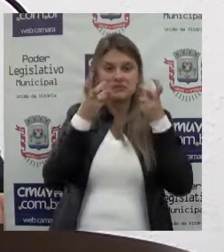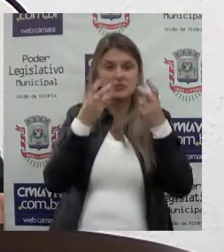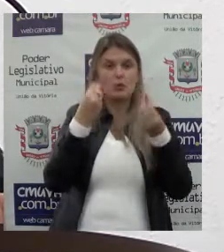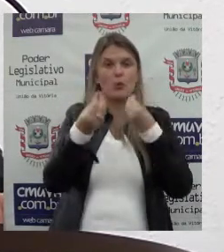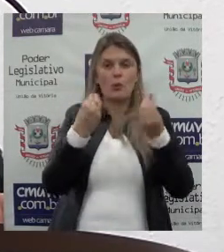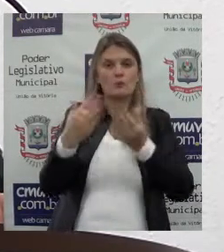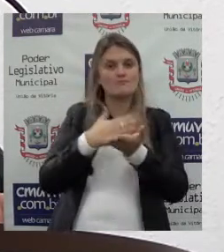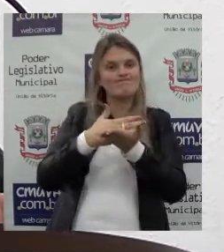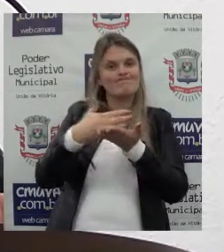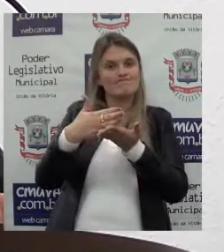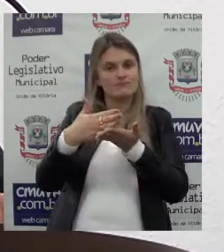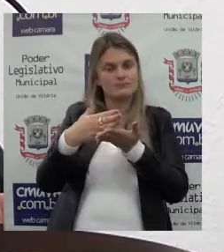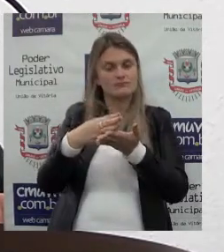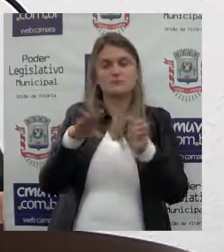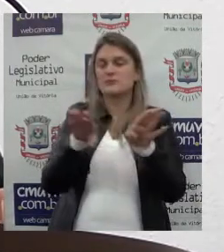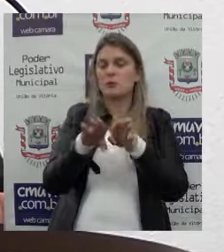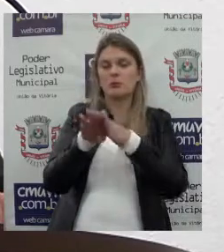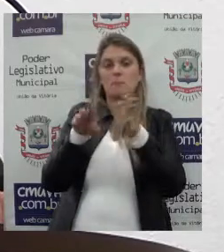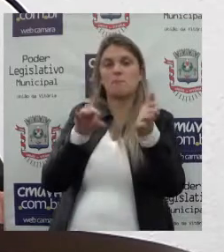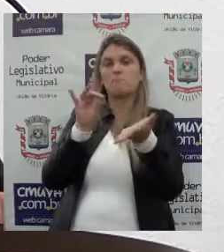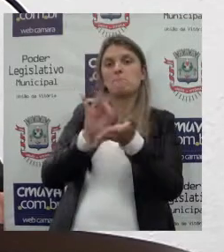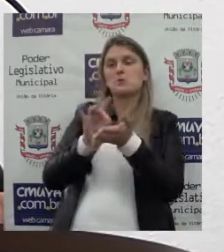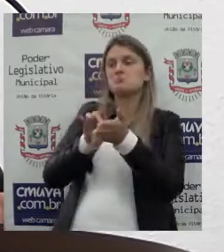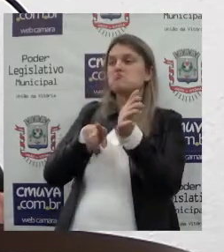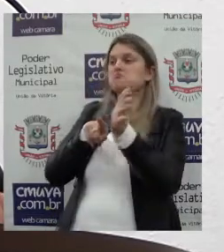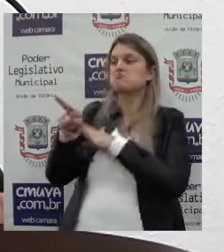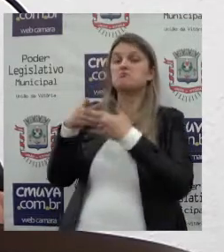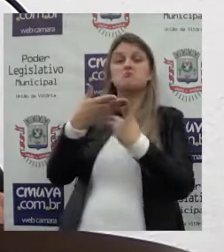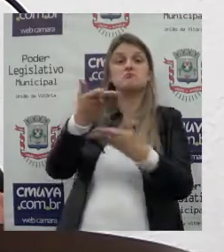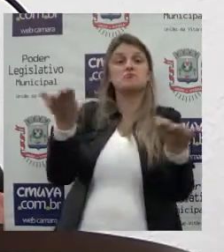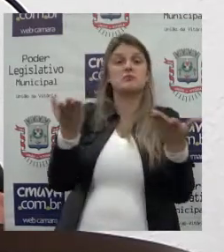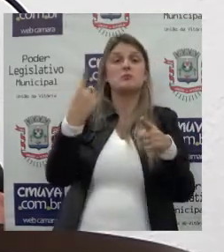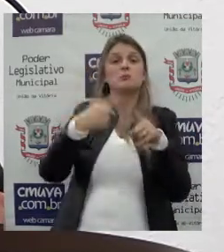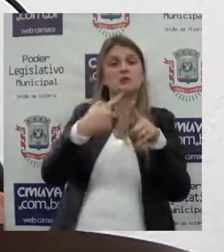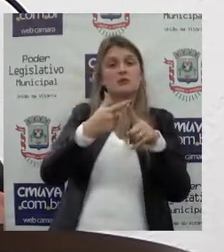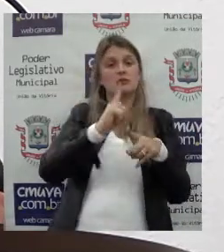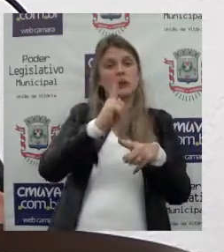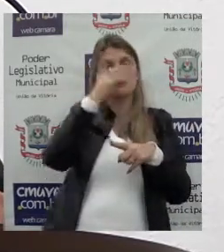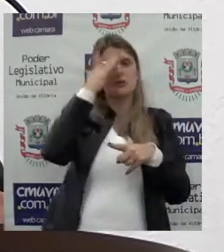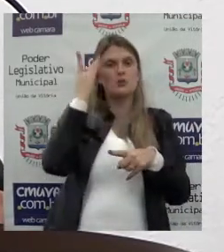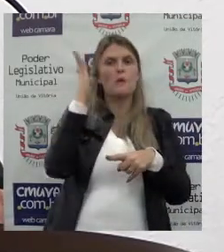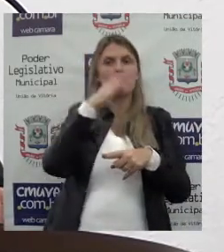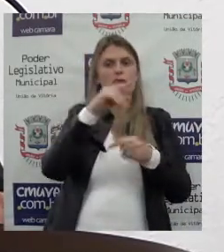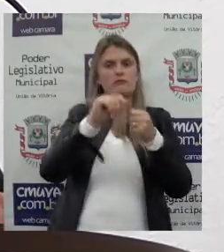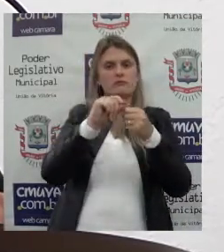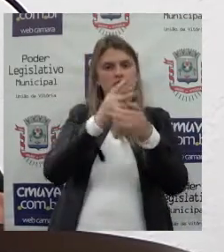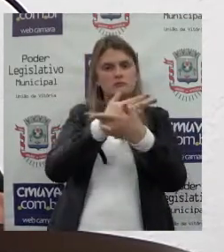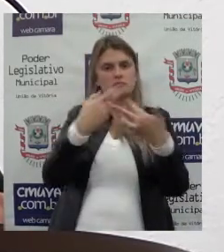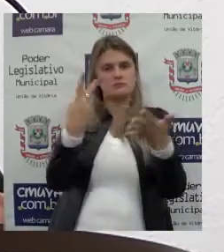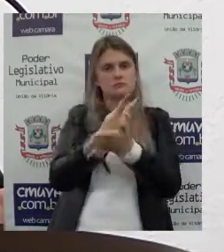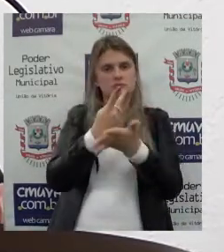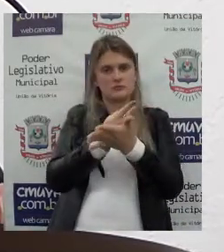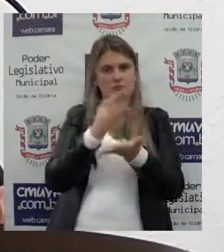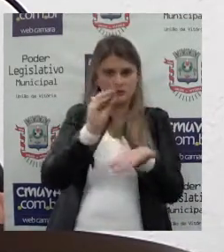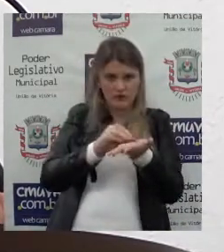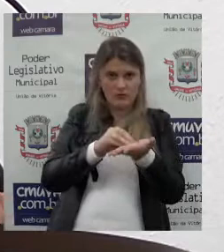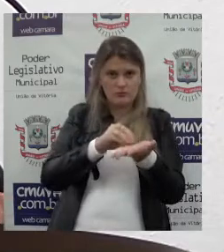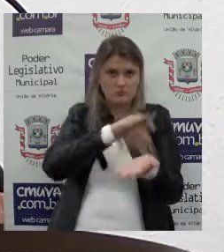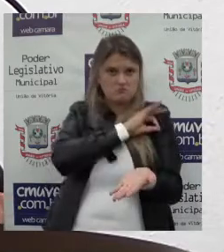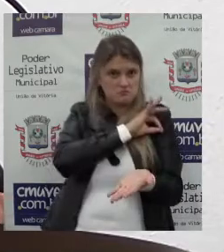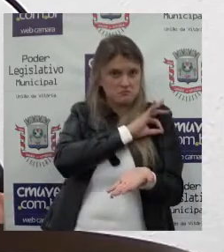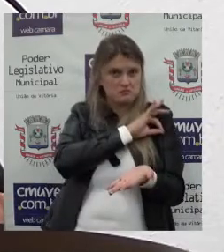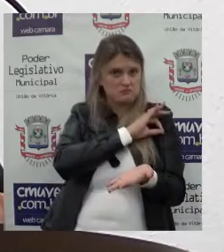Então ninguém vê o início da coisa. Então a mesma pergunta que eu faço para vocês, por que existe o criminoso? Porque falta